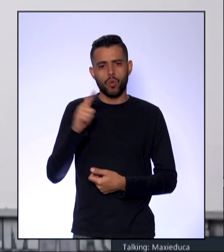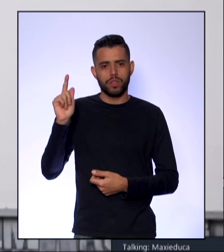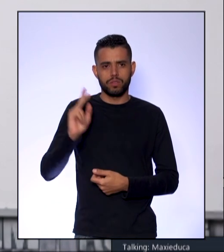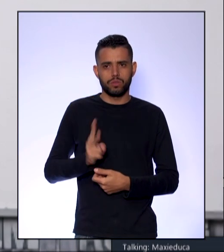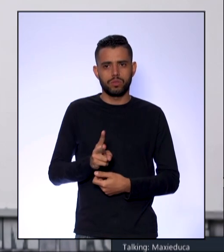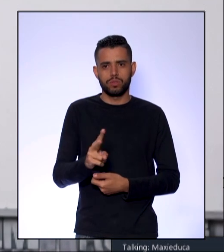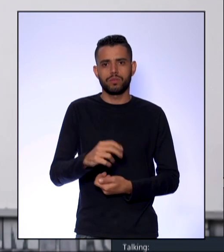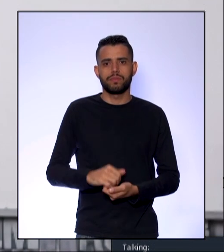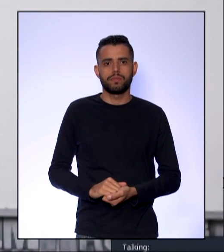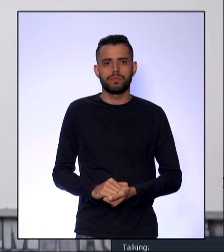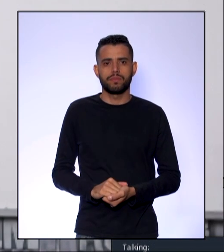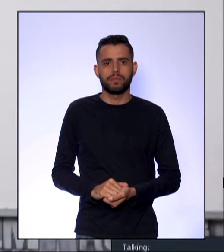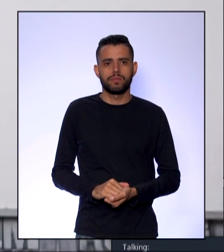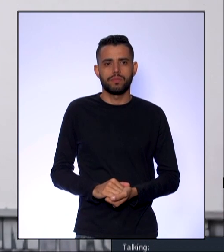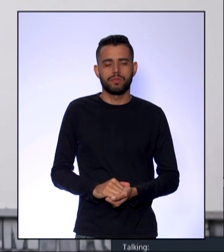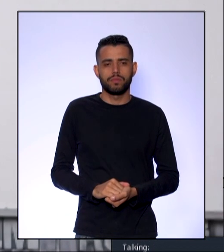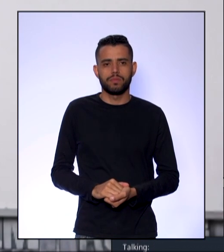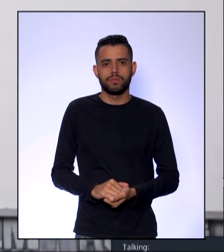seguir.